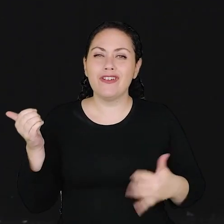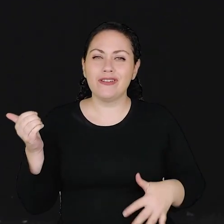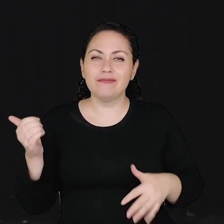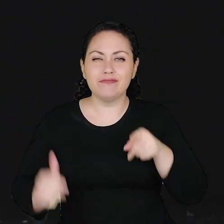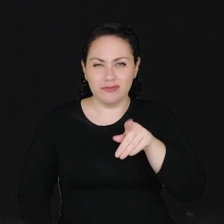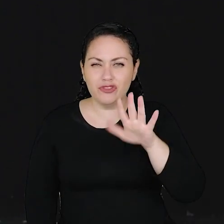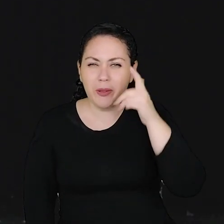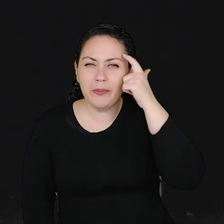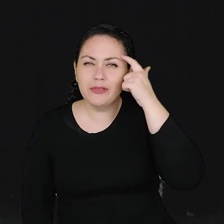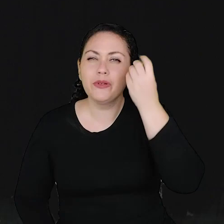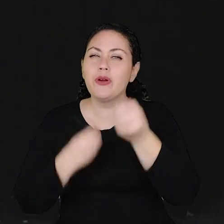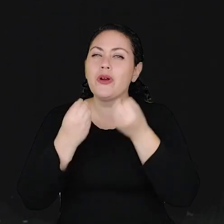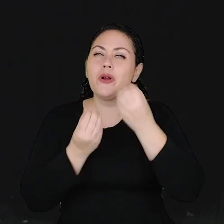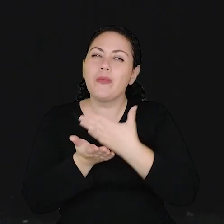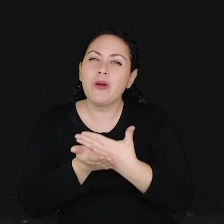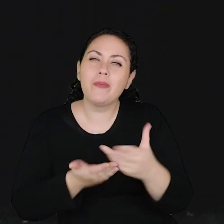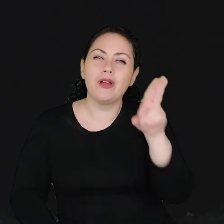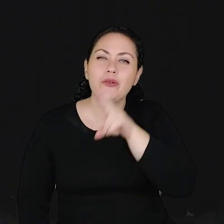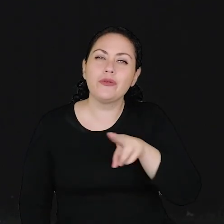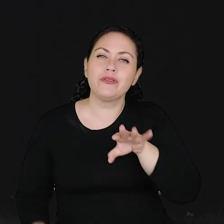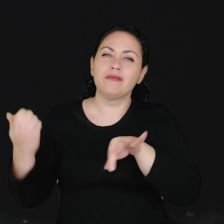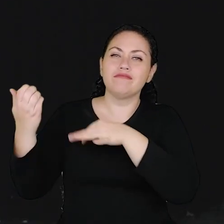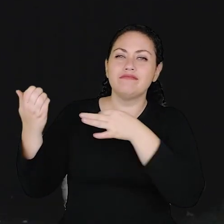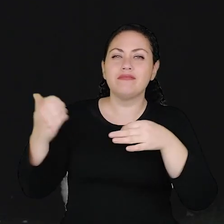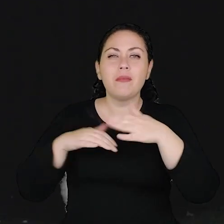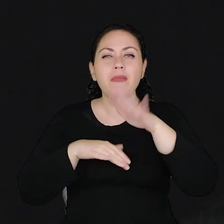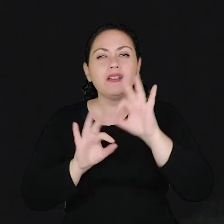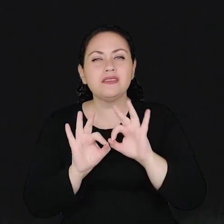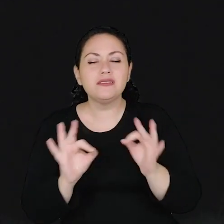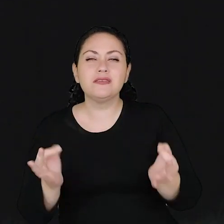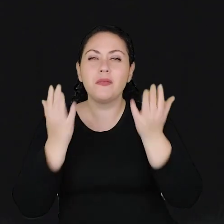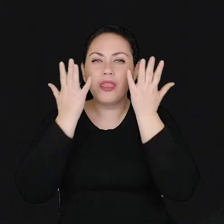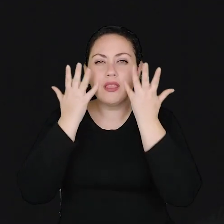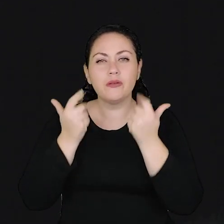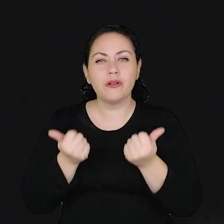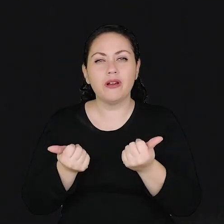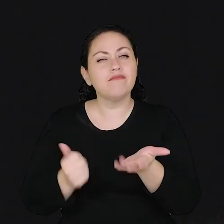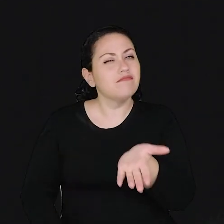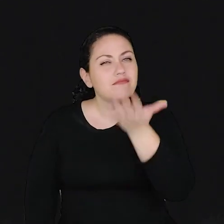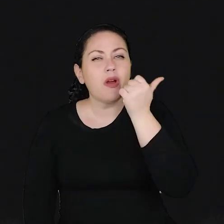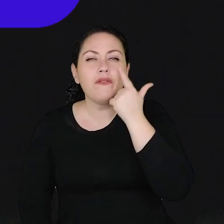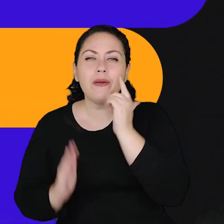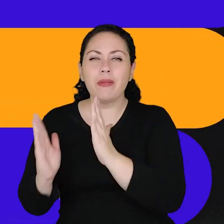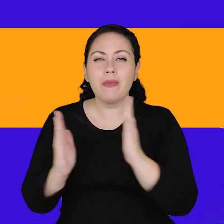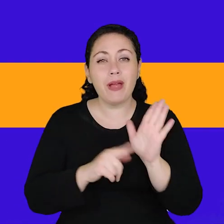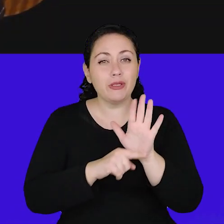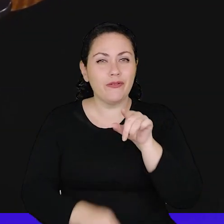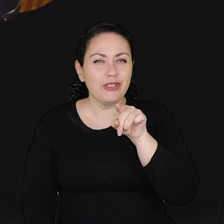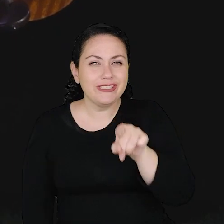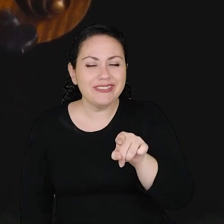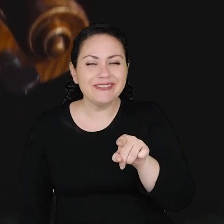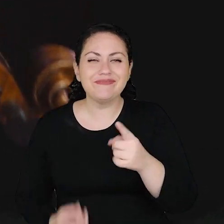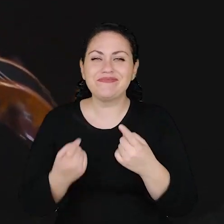como iniciar no instrumento de maneira mais simples e natural? Bora ver um passo a passo para ajudar vocês.